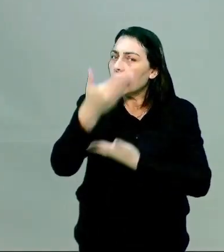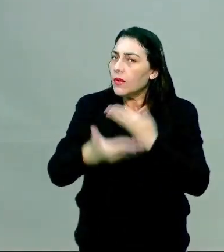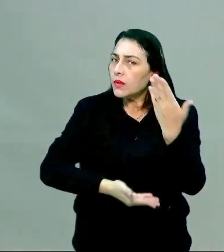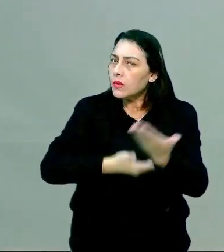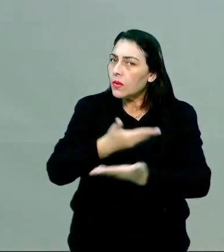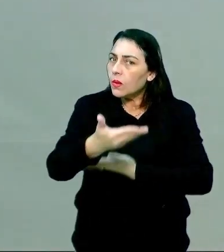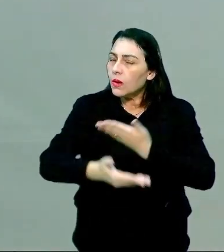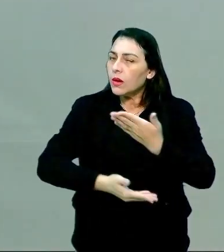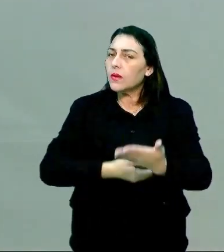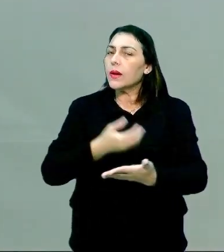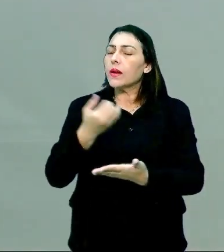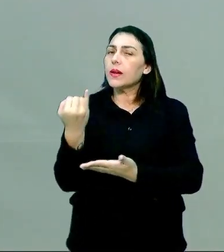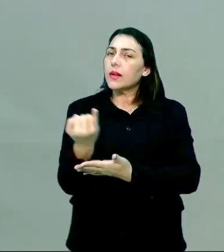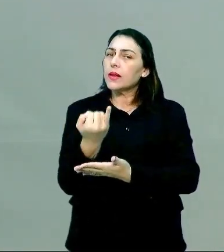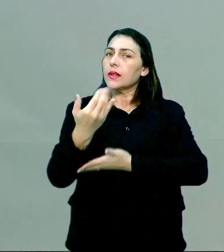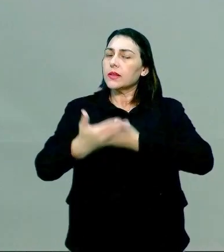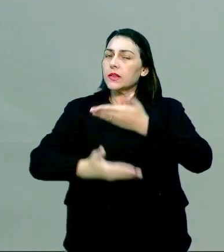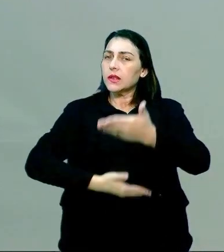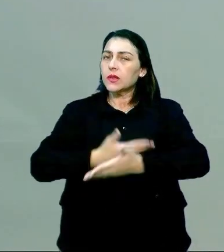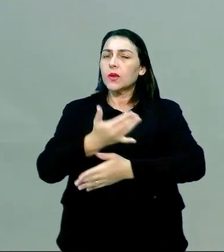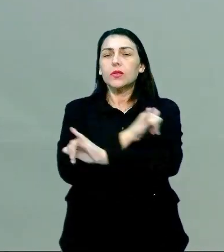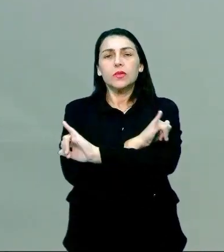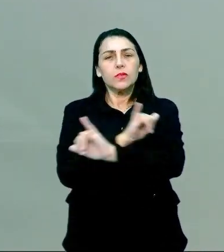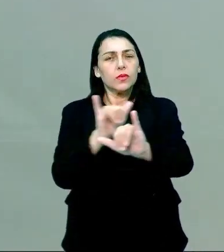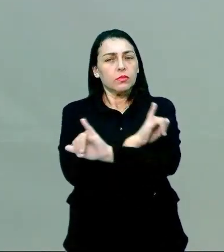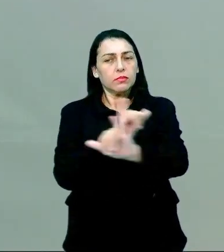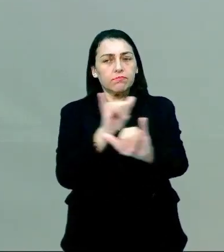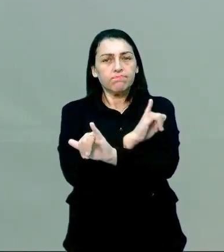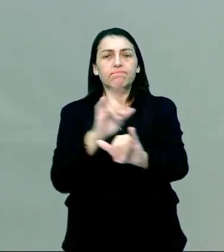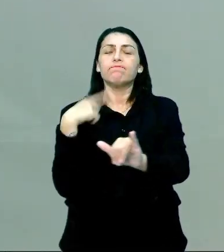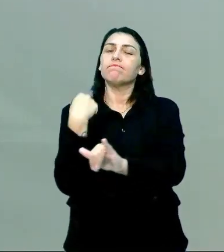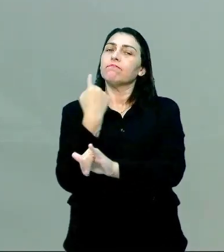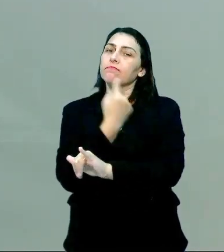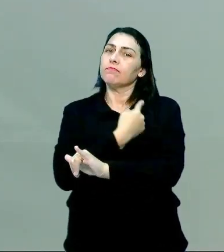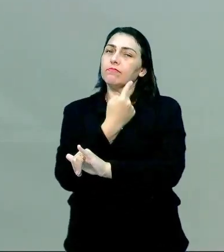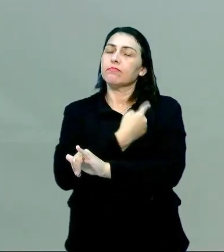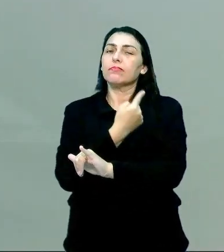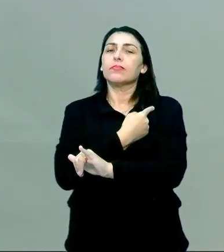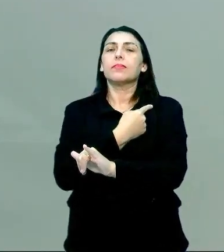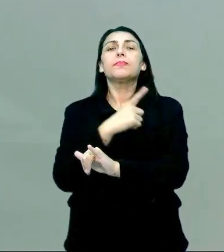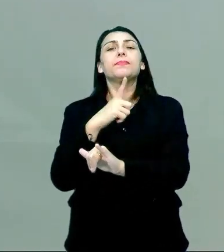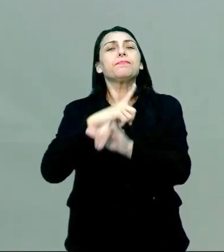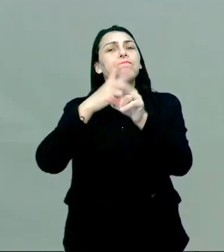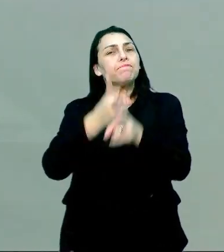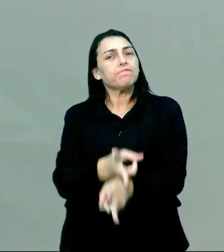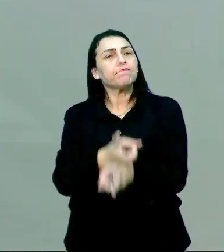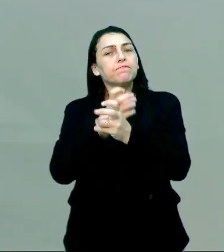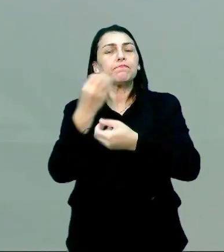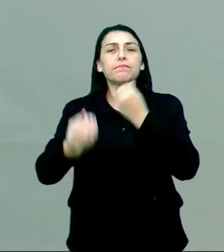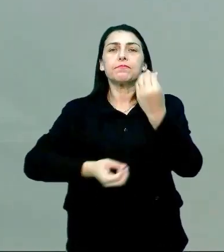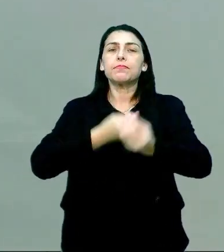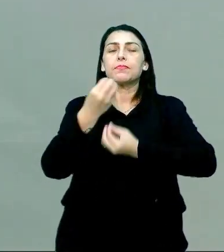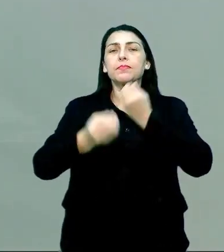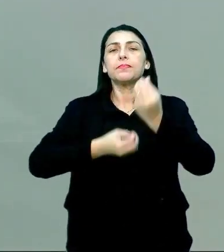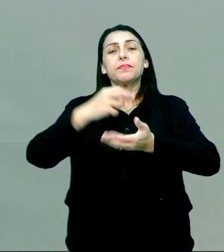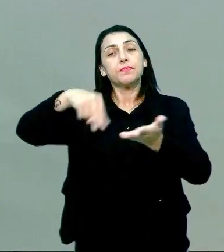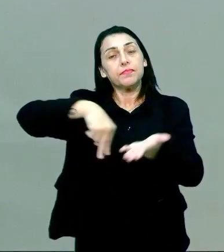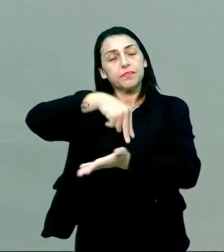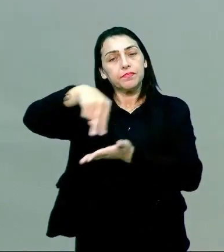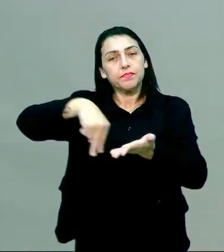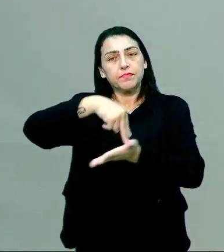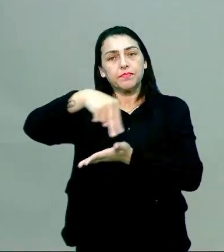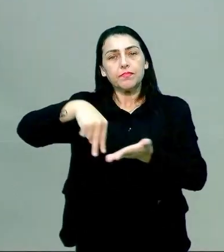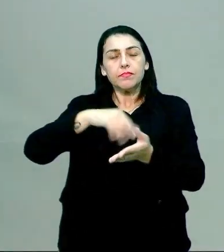correlações. Isso que é importante, essa troca de informações e que a gente acaba tendo a percepção de como determinada dança,